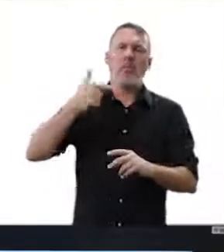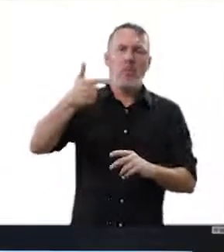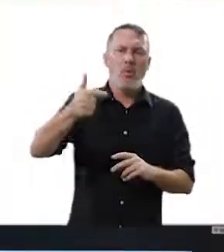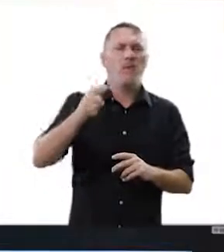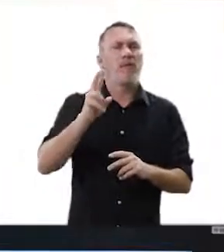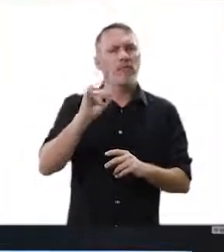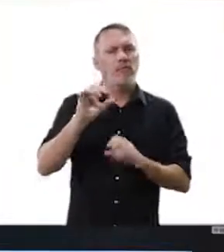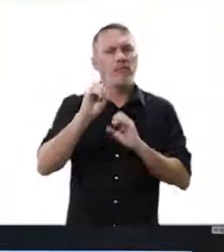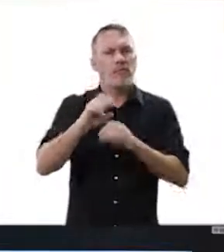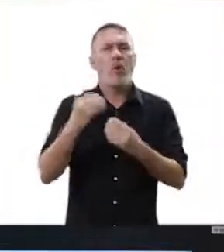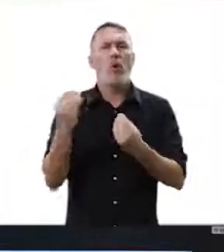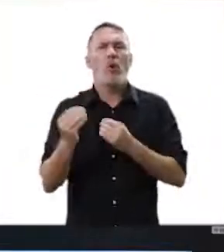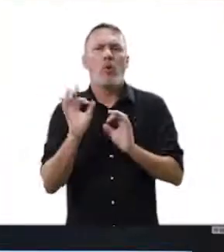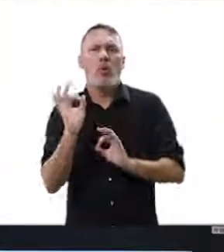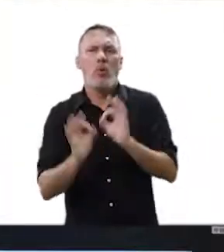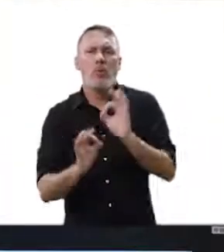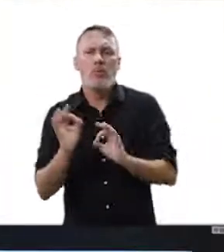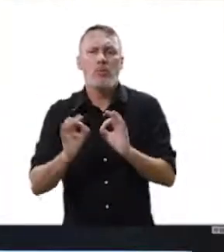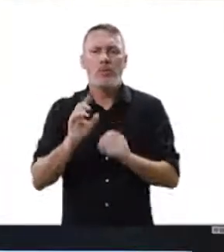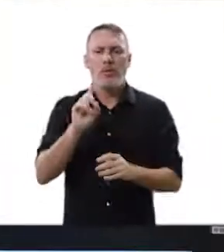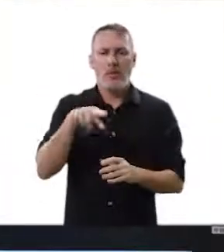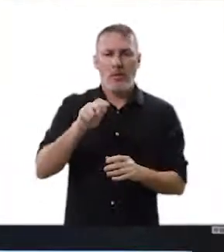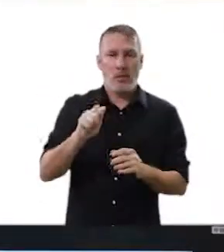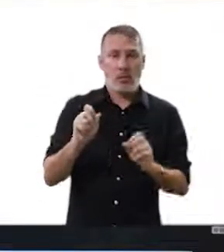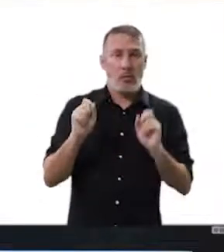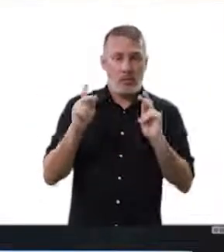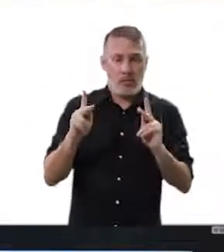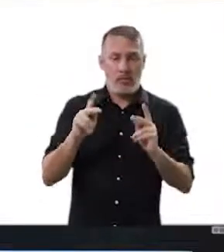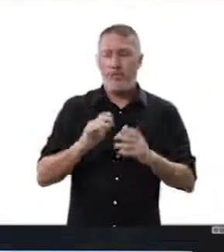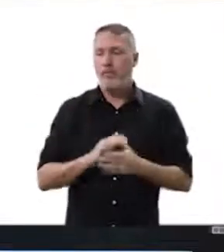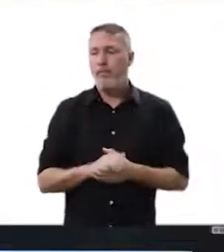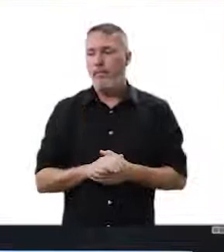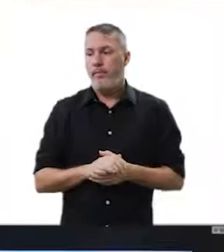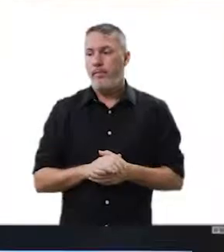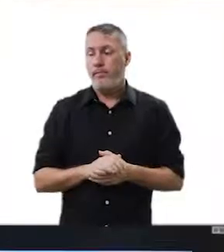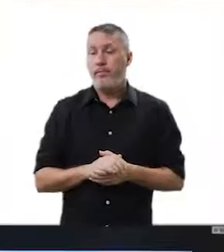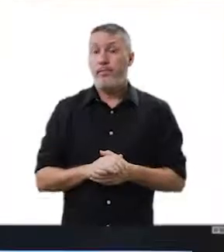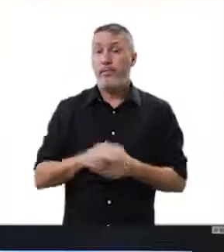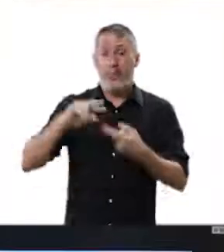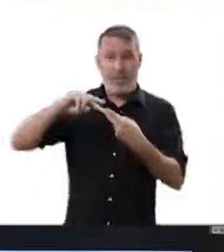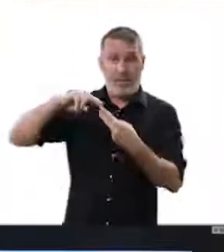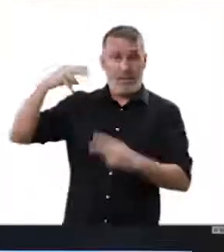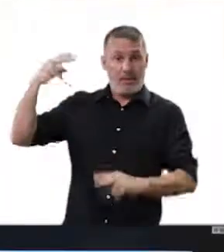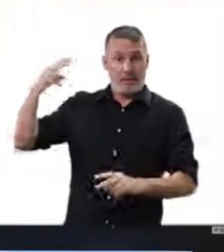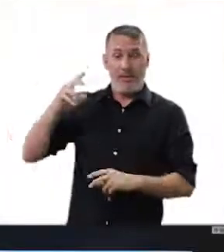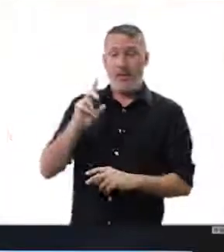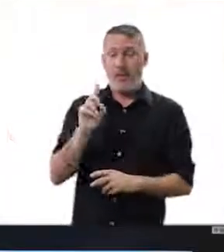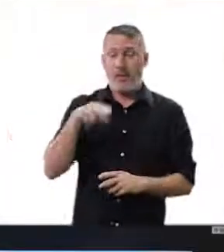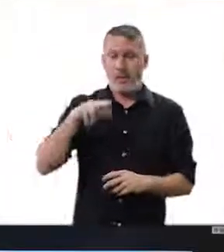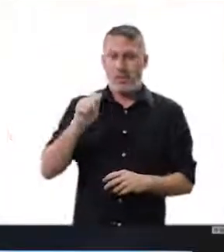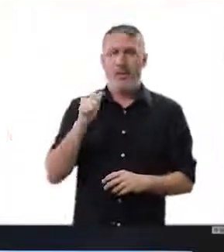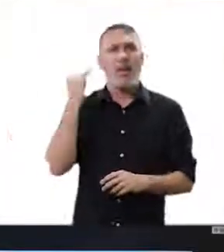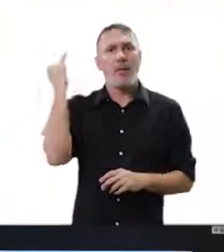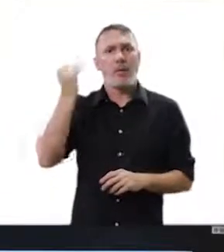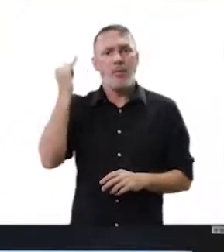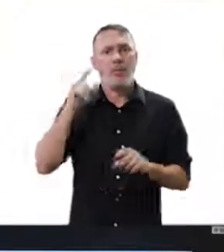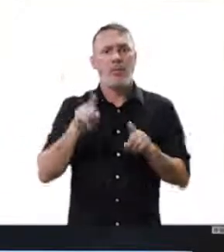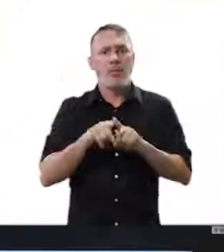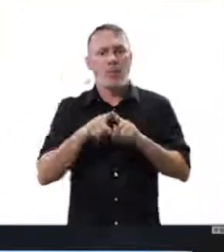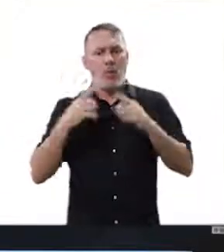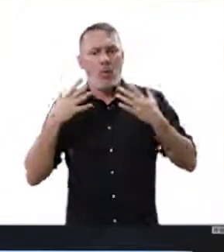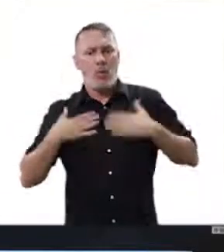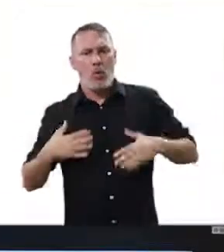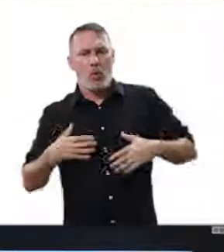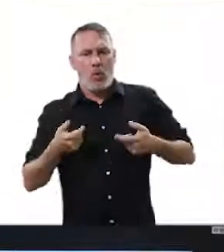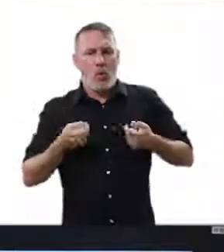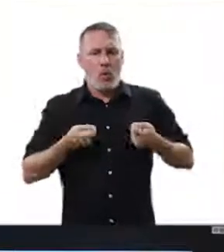acontecerem dentro de cada organela. Ele vai ser o cérebro da célula, além de ser a nossa molécula da